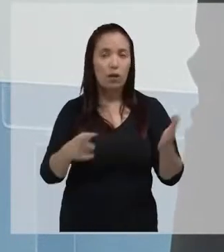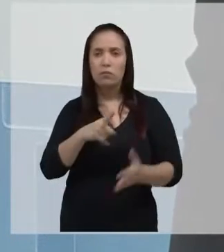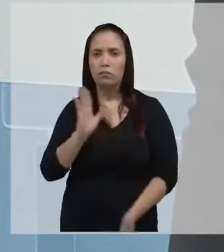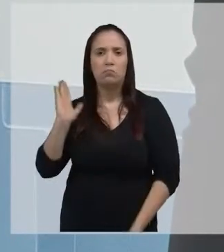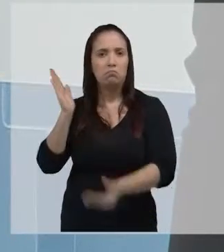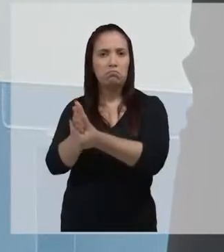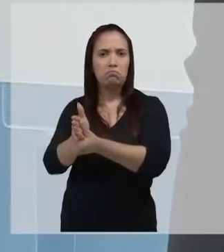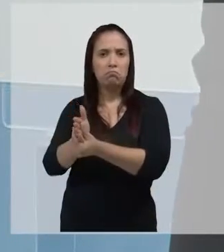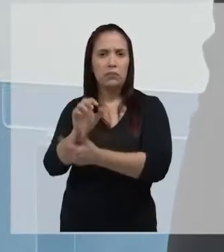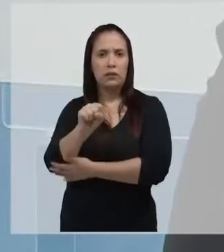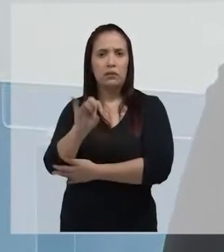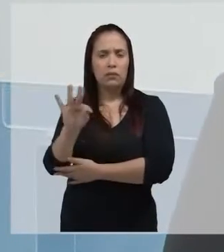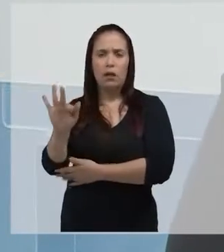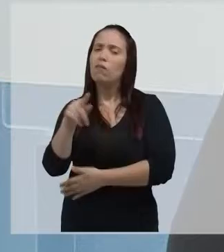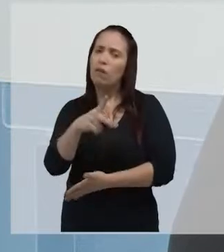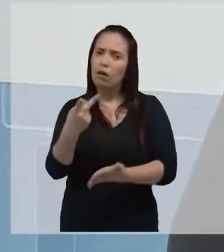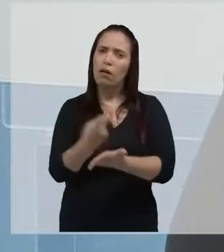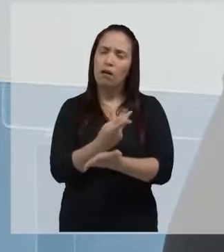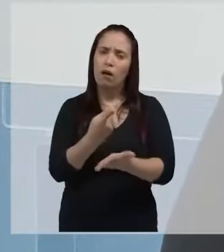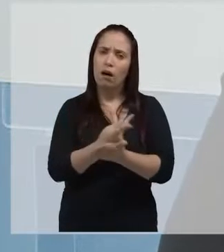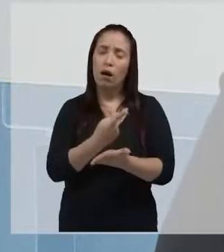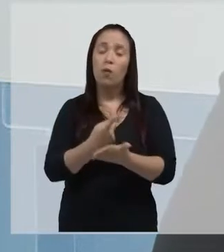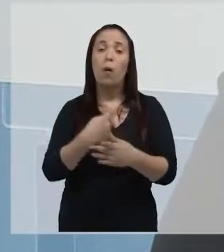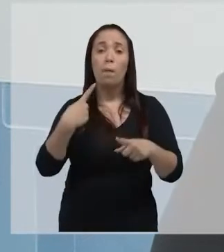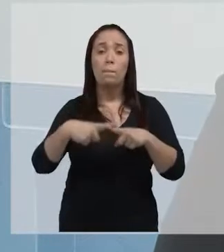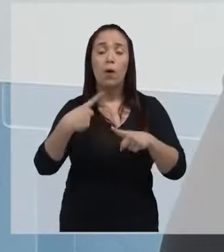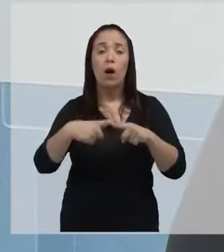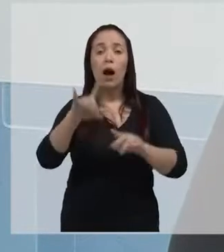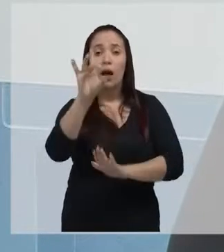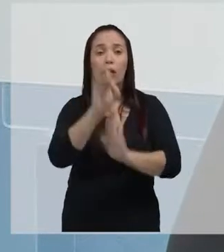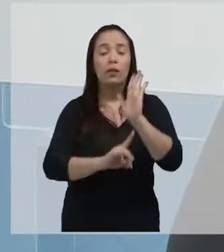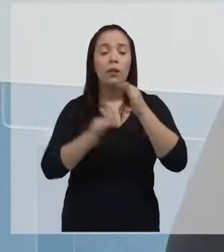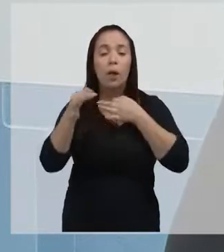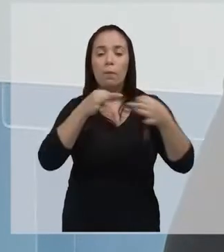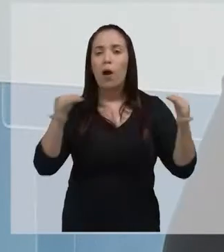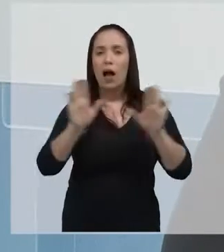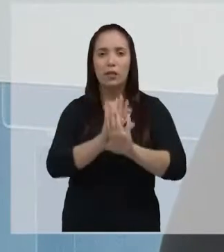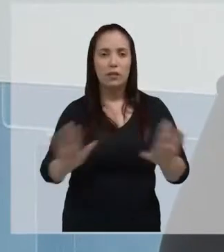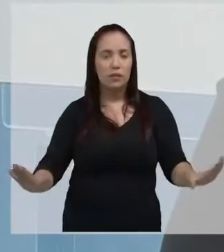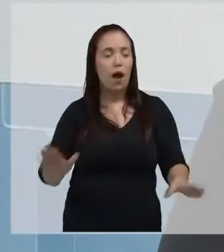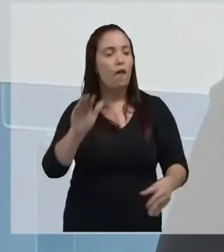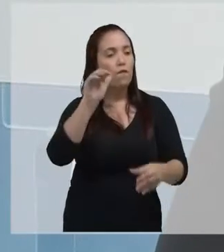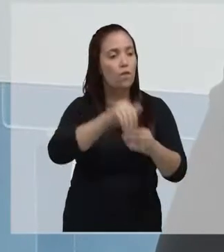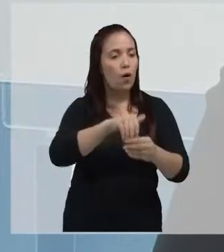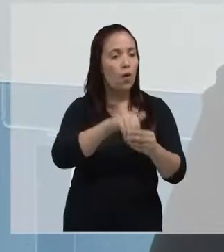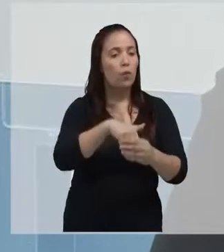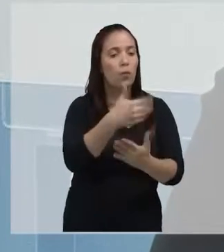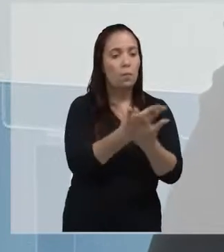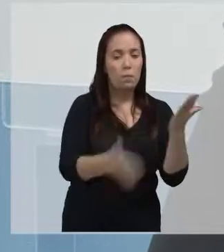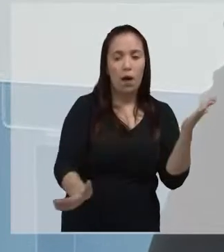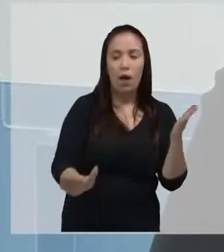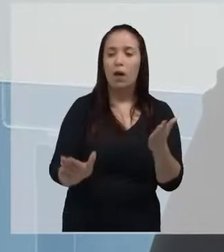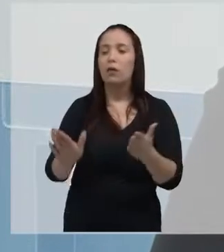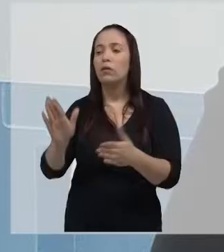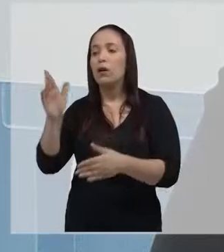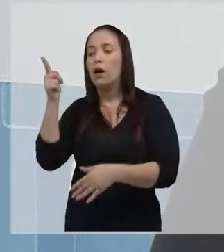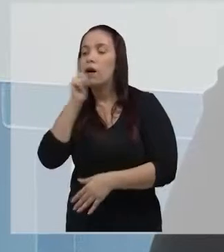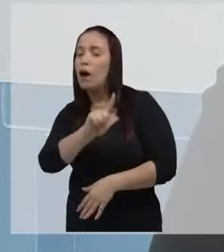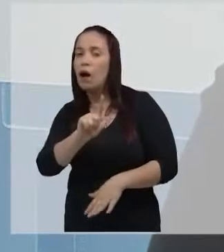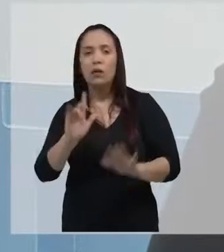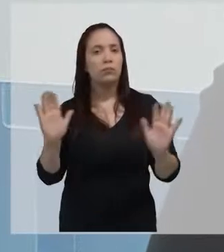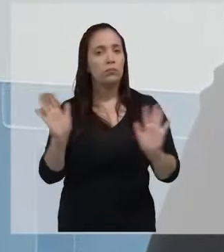errada. Porque uma democracia no Congresso é feita de votos. O Congresso tem a maioria e tem a minoria. Perdeu, ganhou,